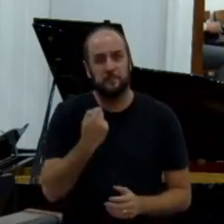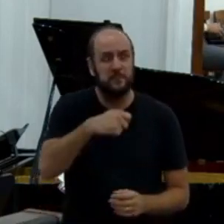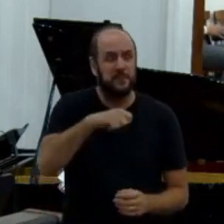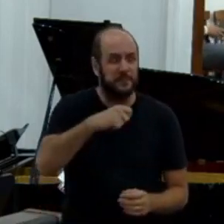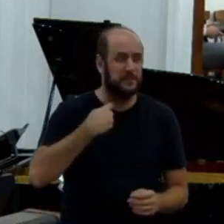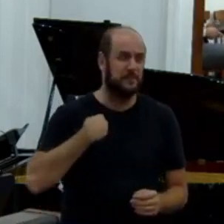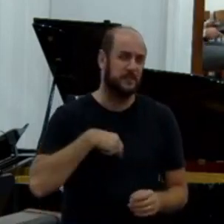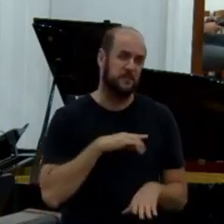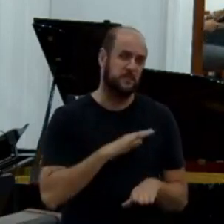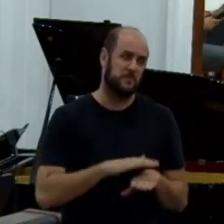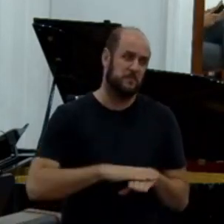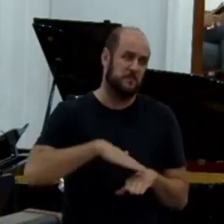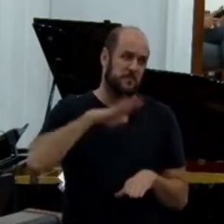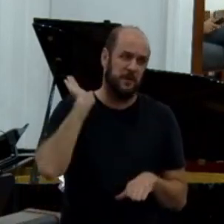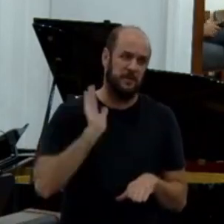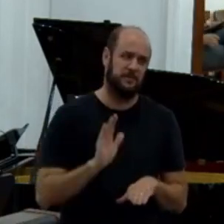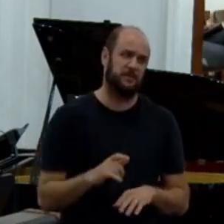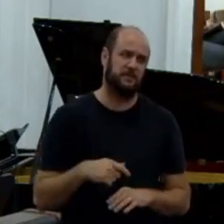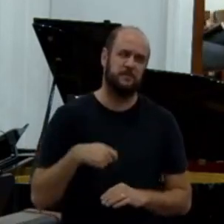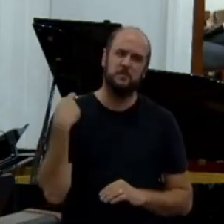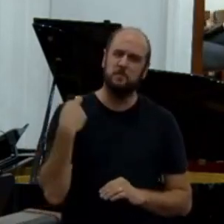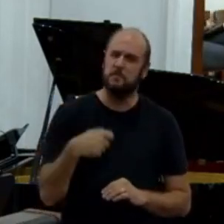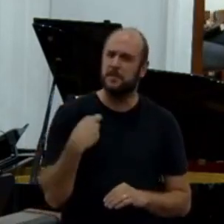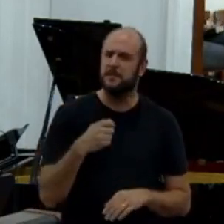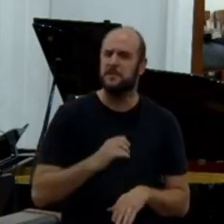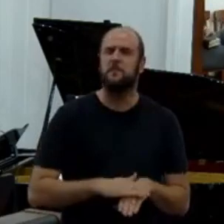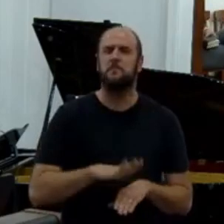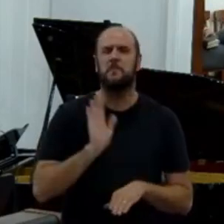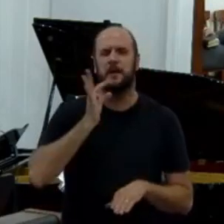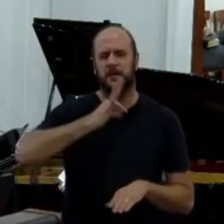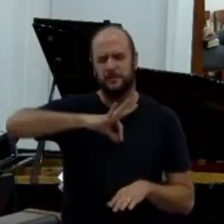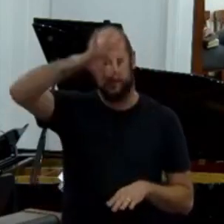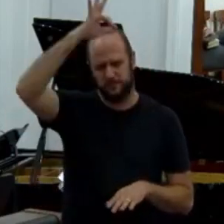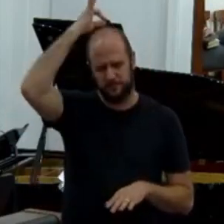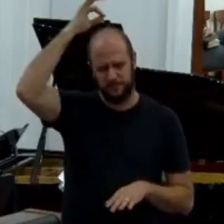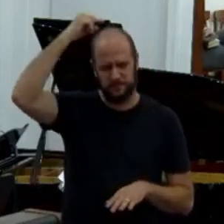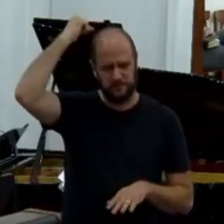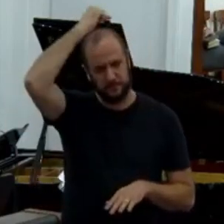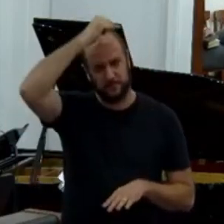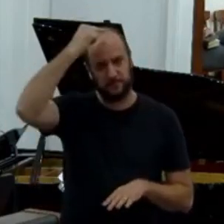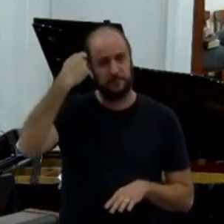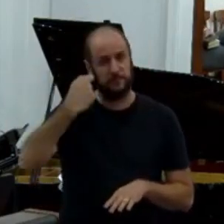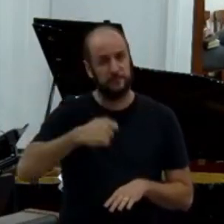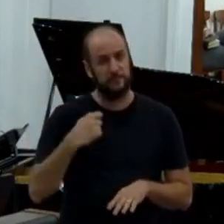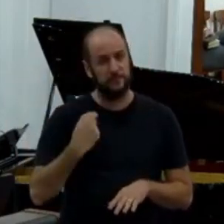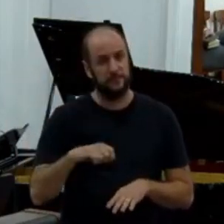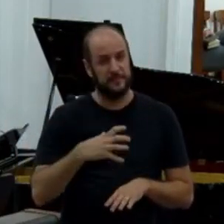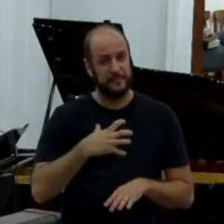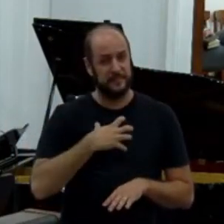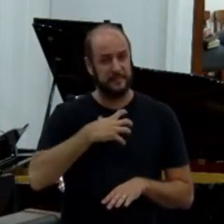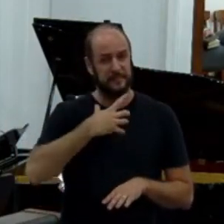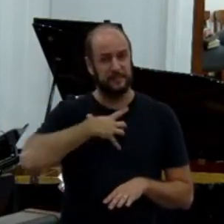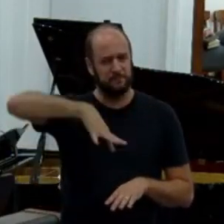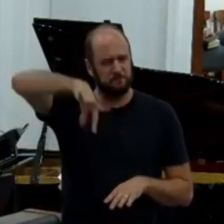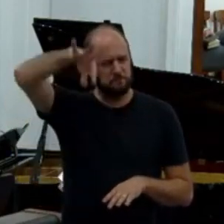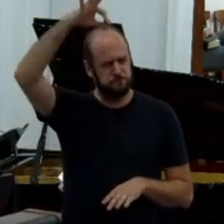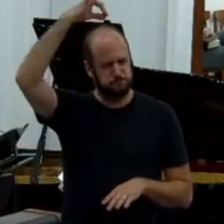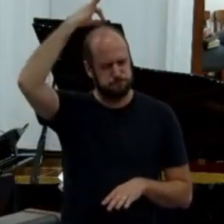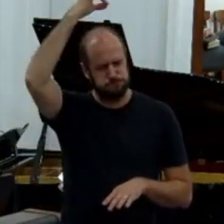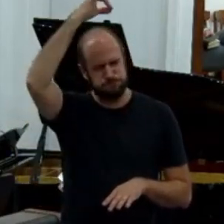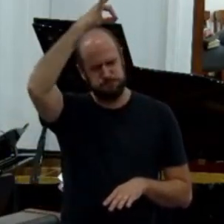Precisamos mais de Cristo. Precisamos mais do Espírito Santo. Precisamos nos encher com o Espírito